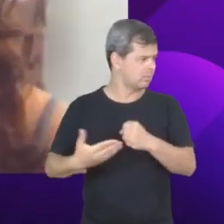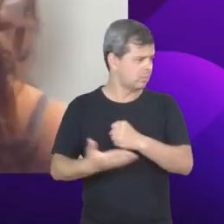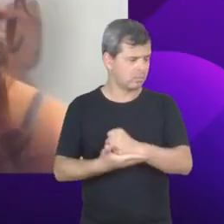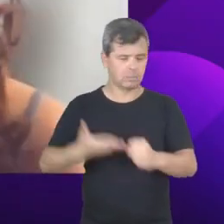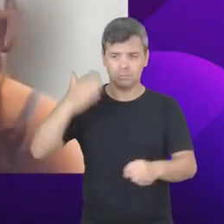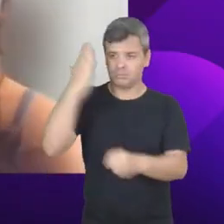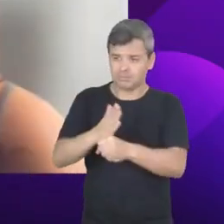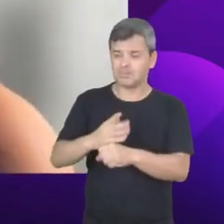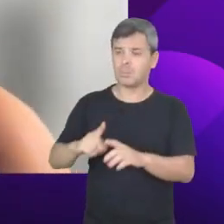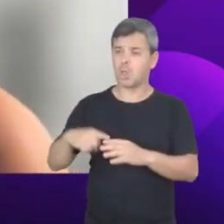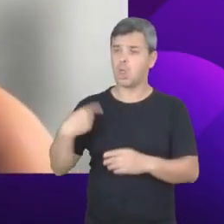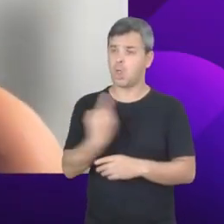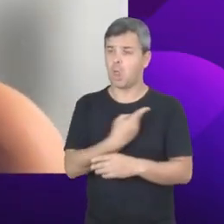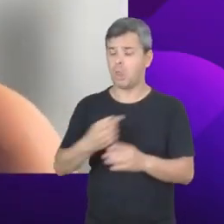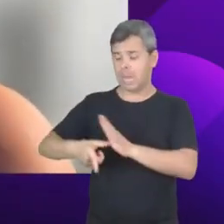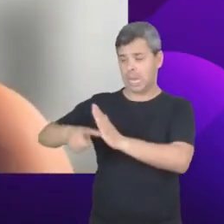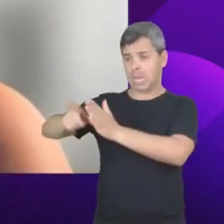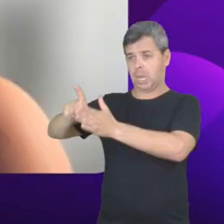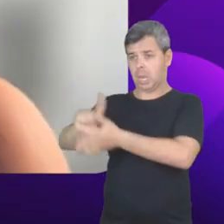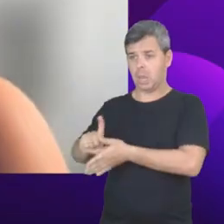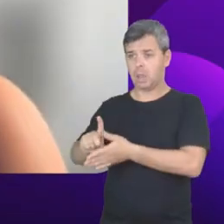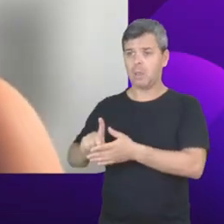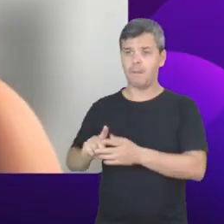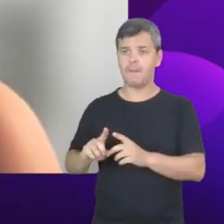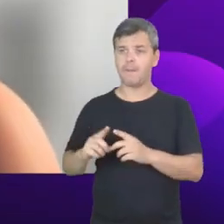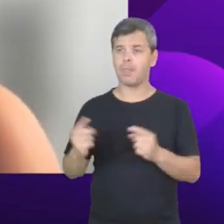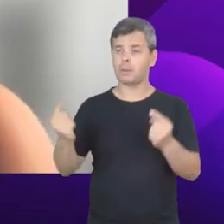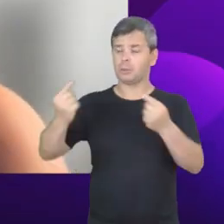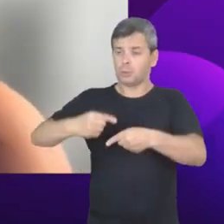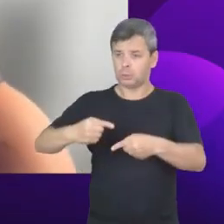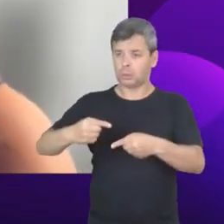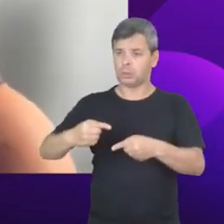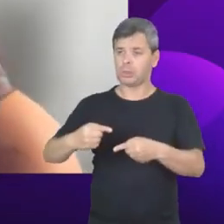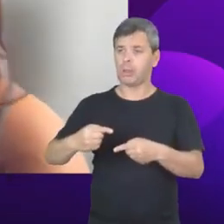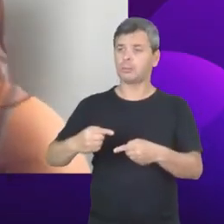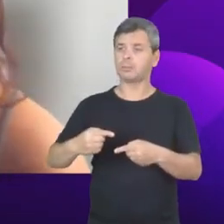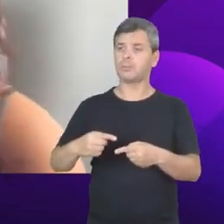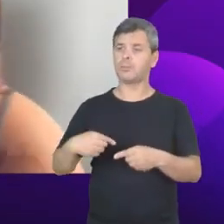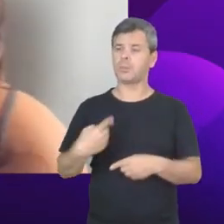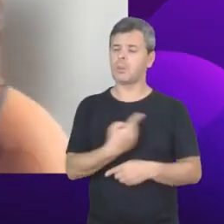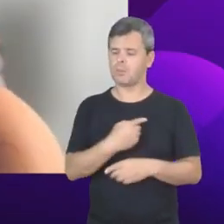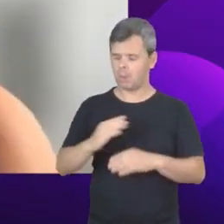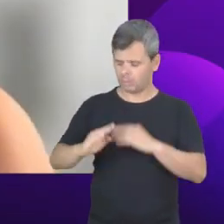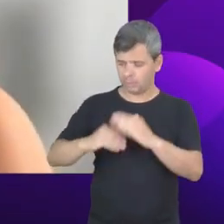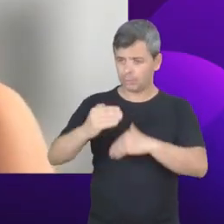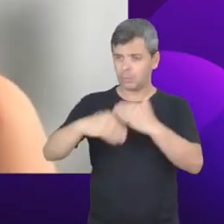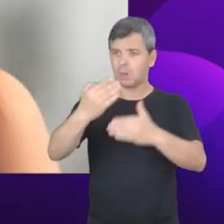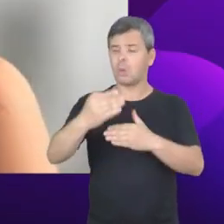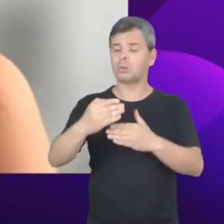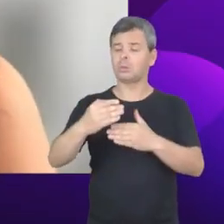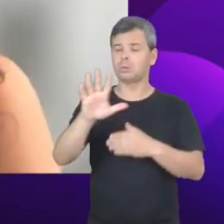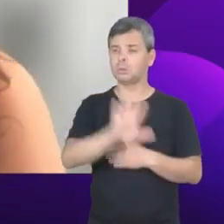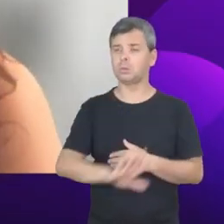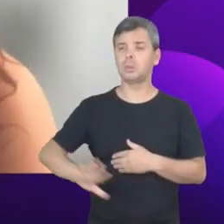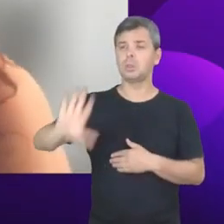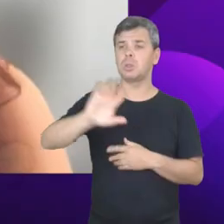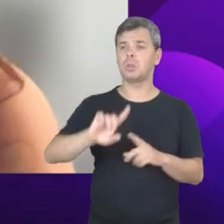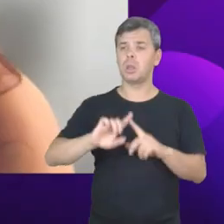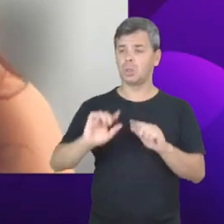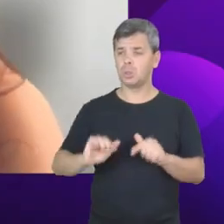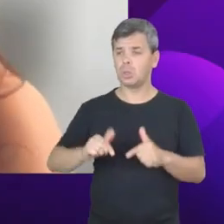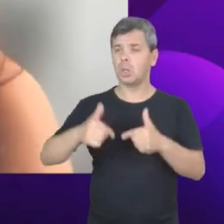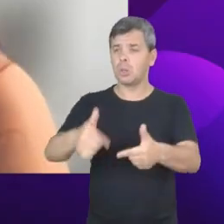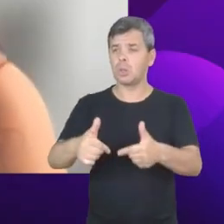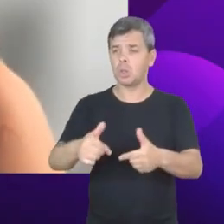Mundial. E posteriormente a isso, já num debate mais de desenvolvimento nacional através da luta